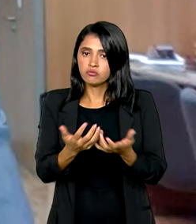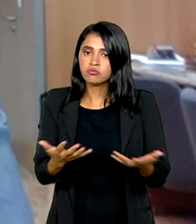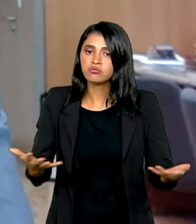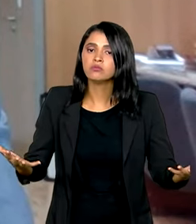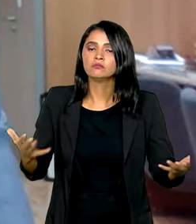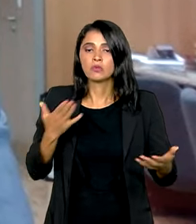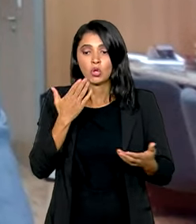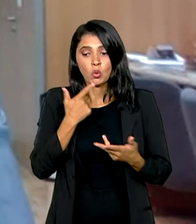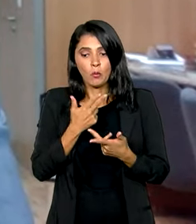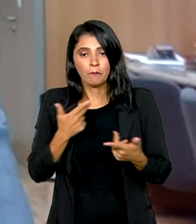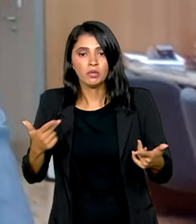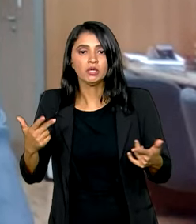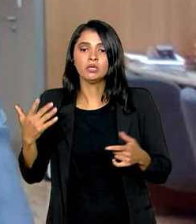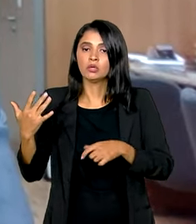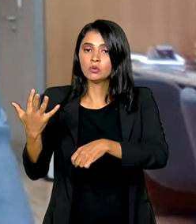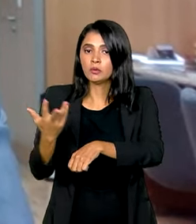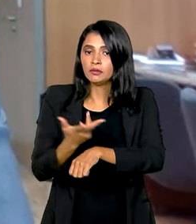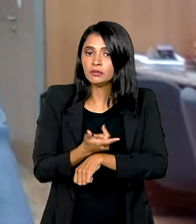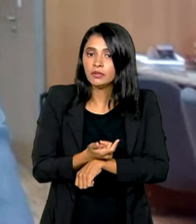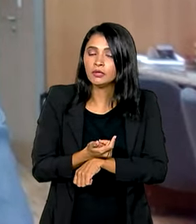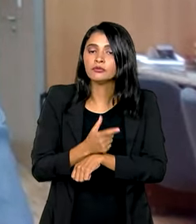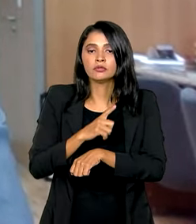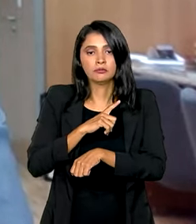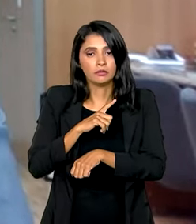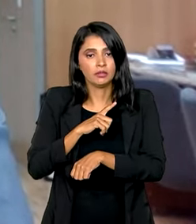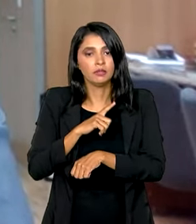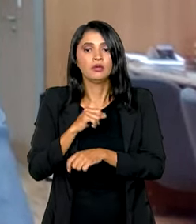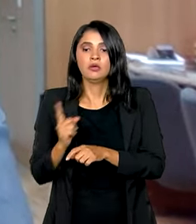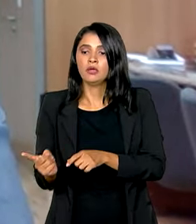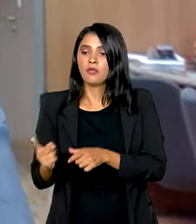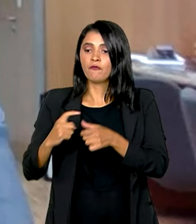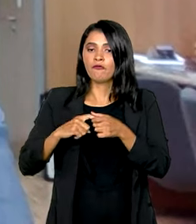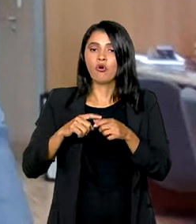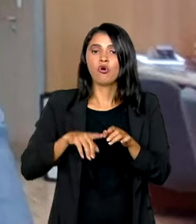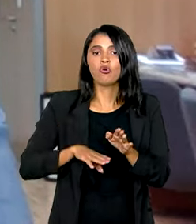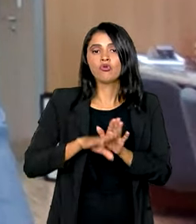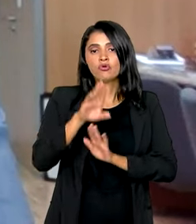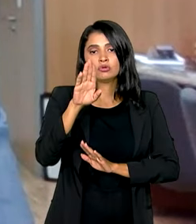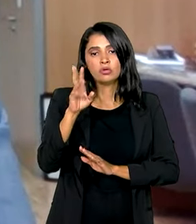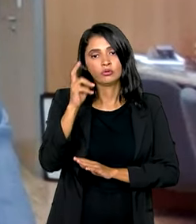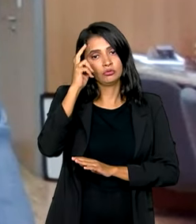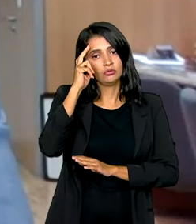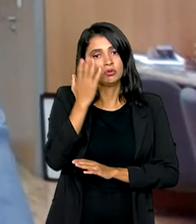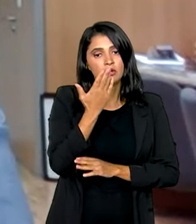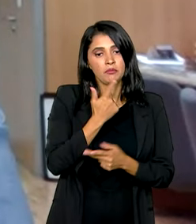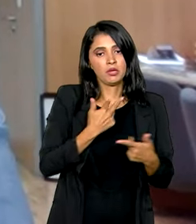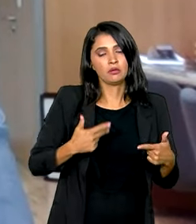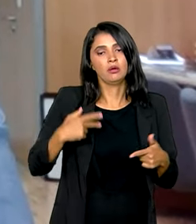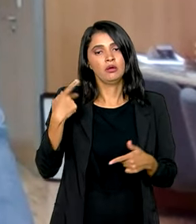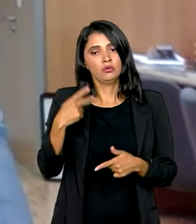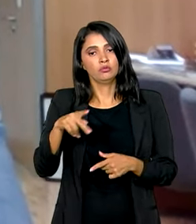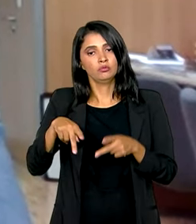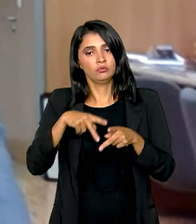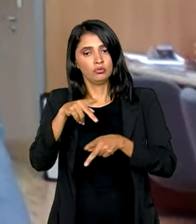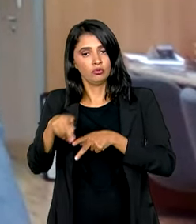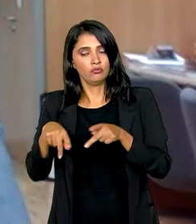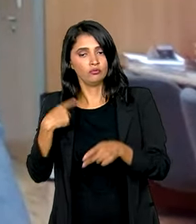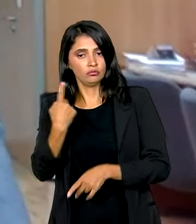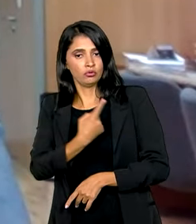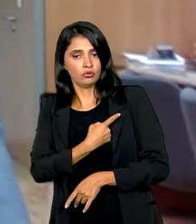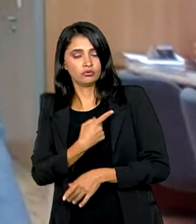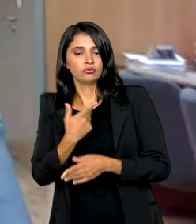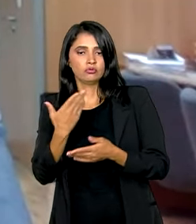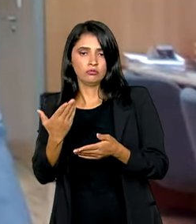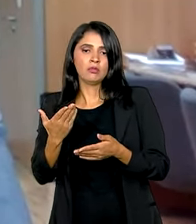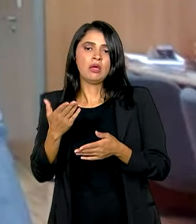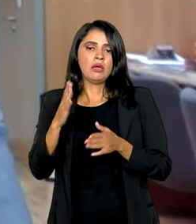de comida de qualidade e a recuperação da cultura alimentar do nosso povo, que muito